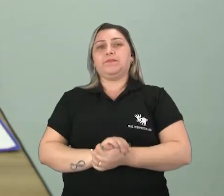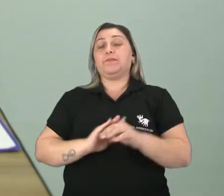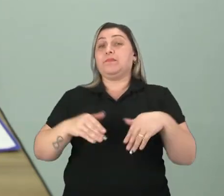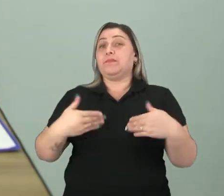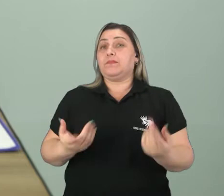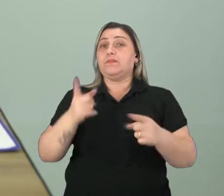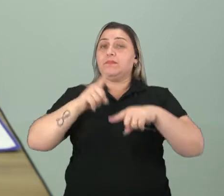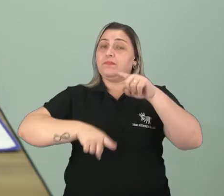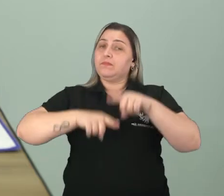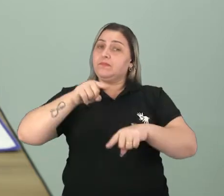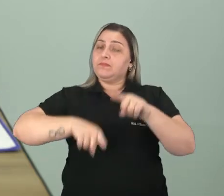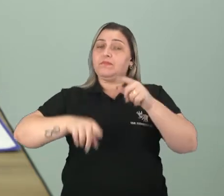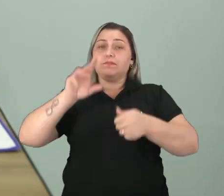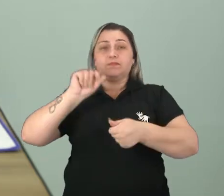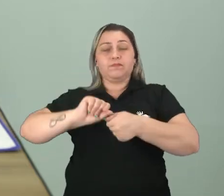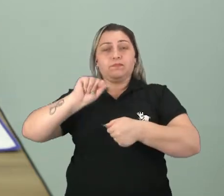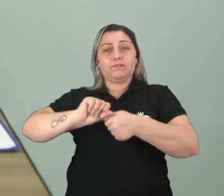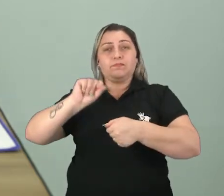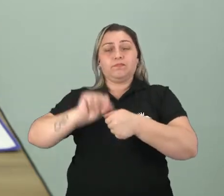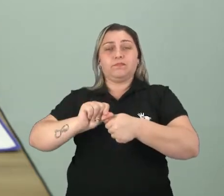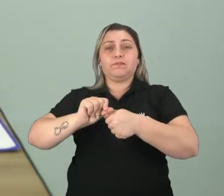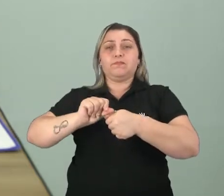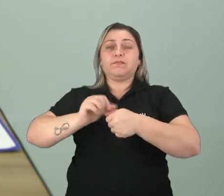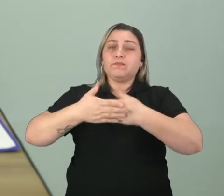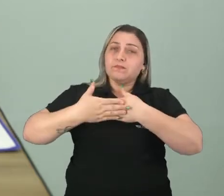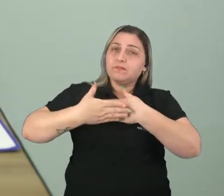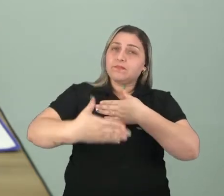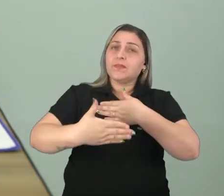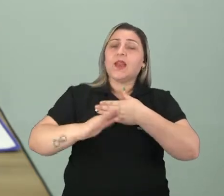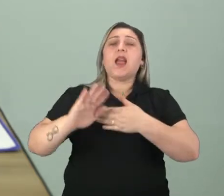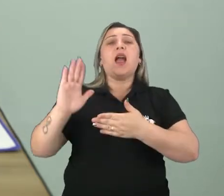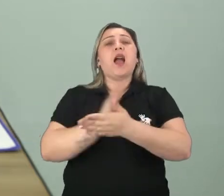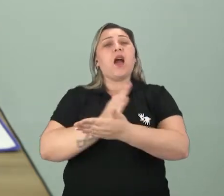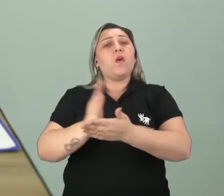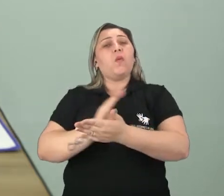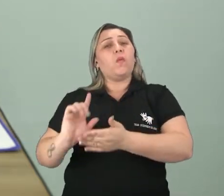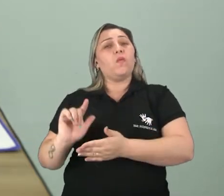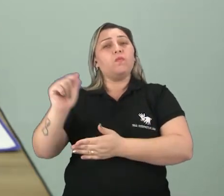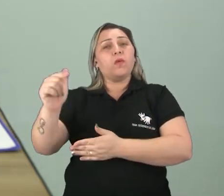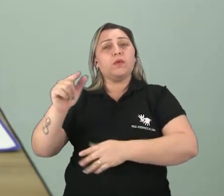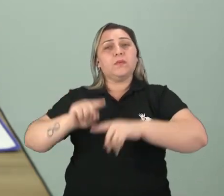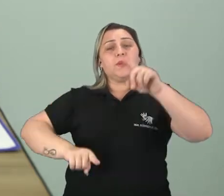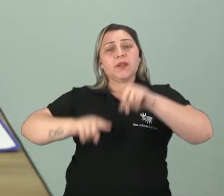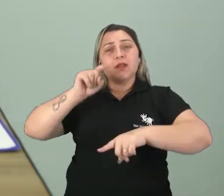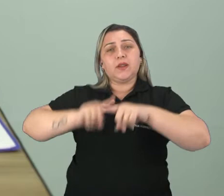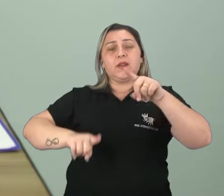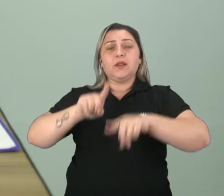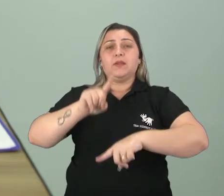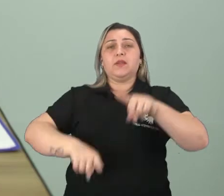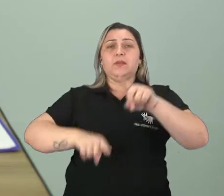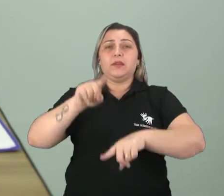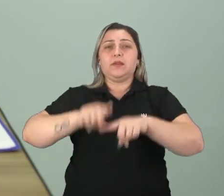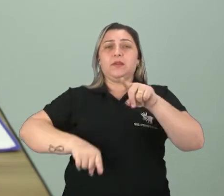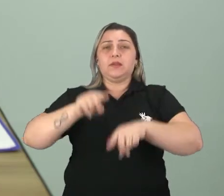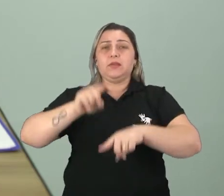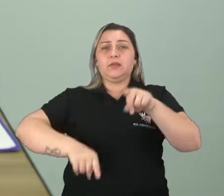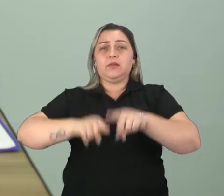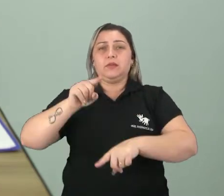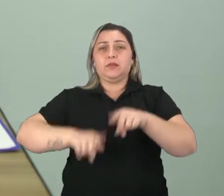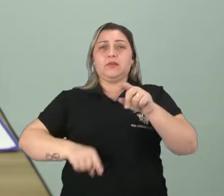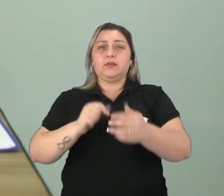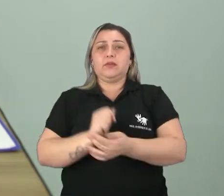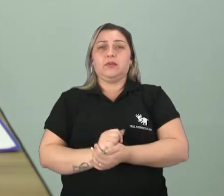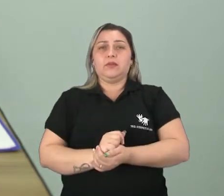esses objetos são feitos a partir de algum material ou seja de uma matéria-prima